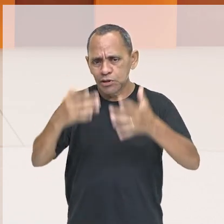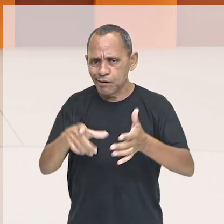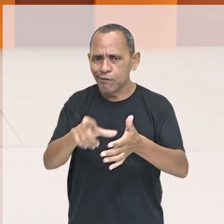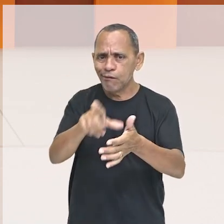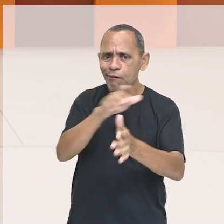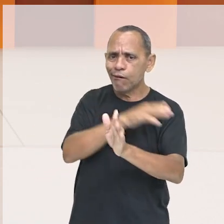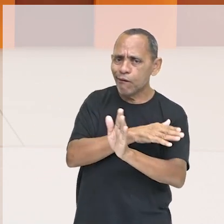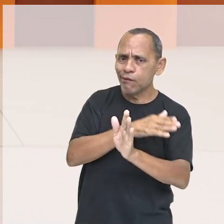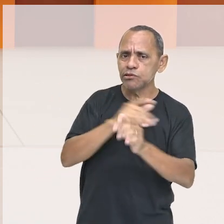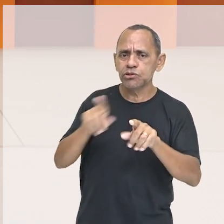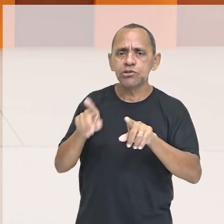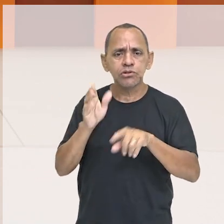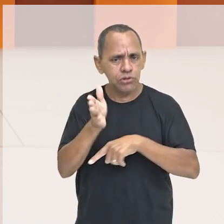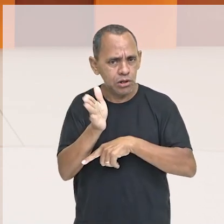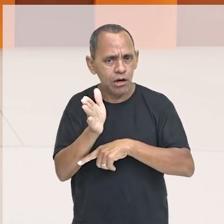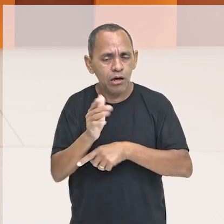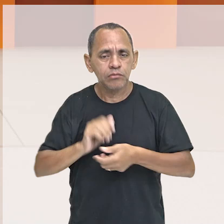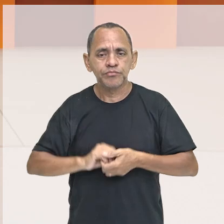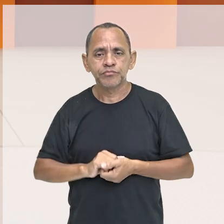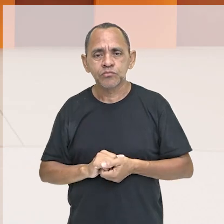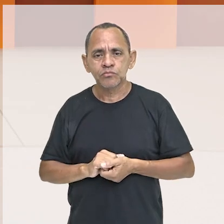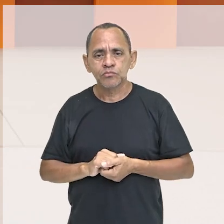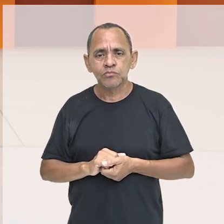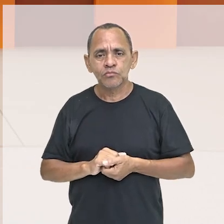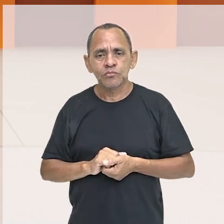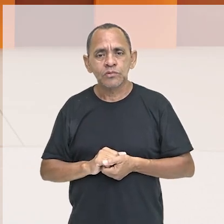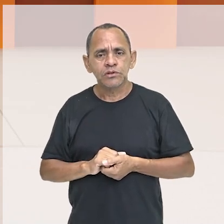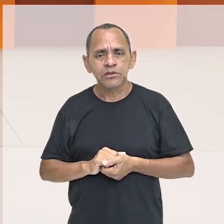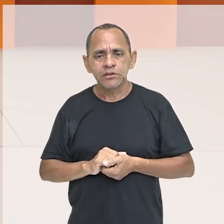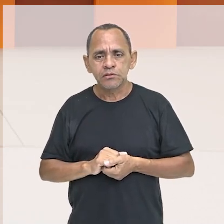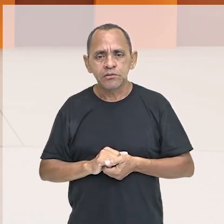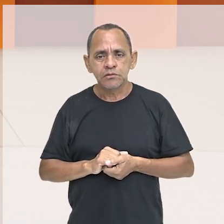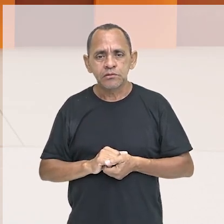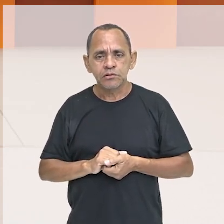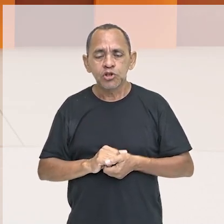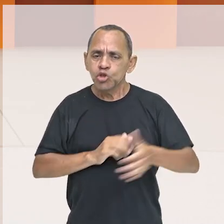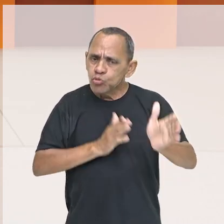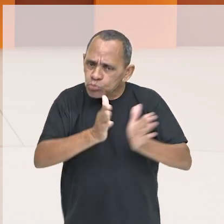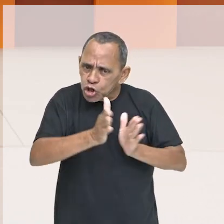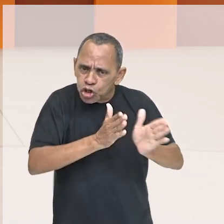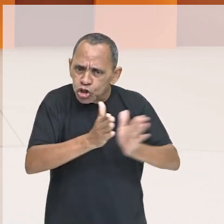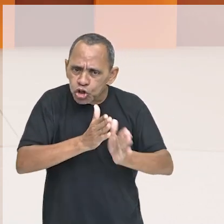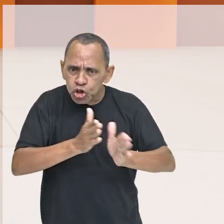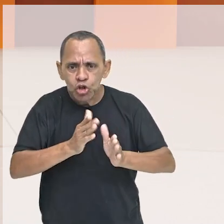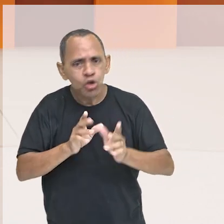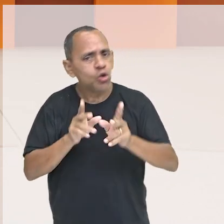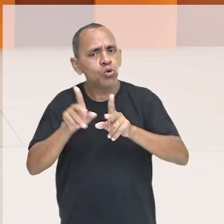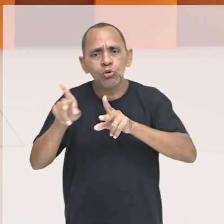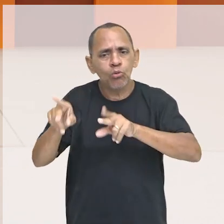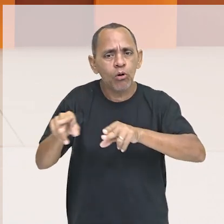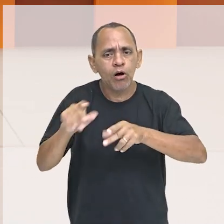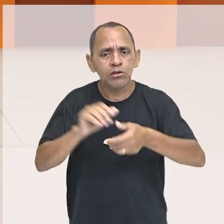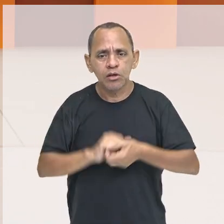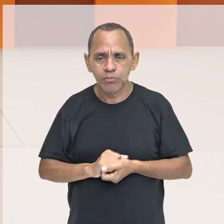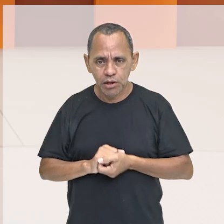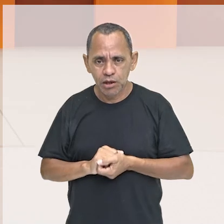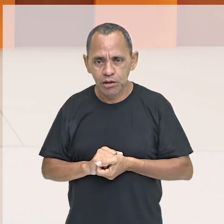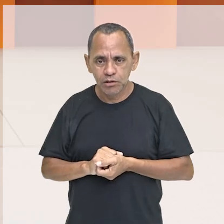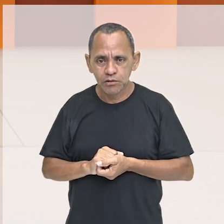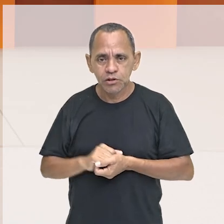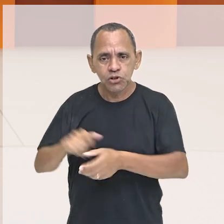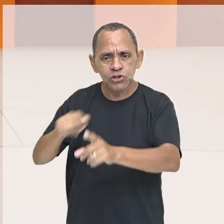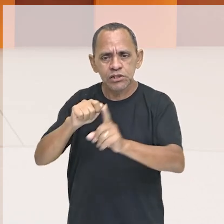nós construímos a sociedade, nós somos construídos também por essa sociedade. A socialização é o processo